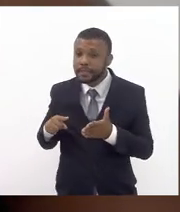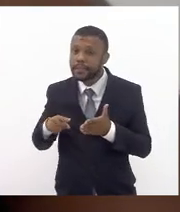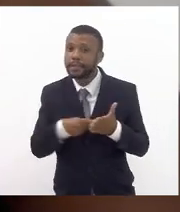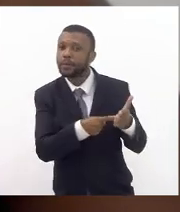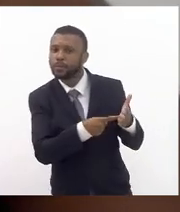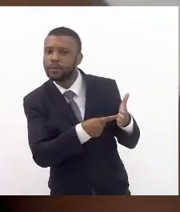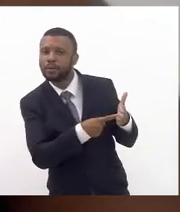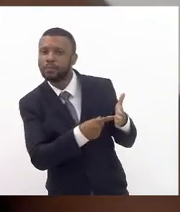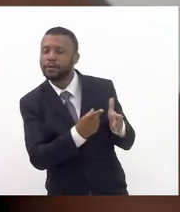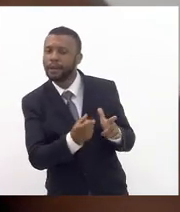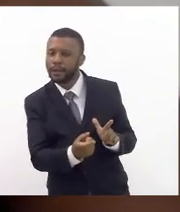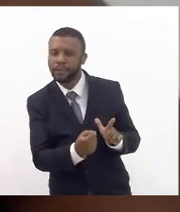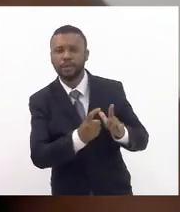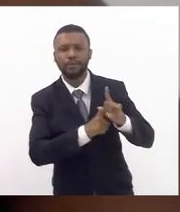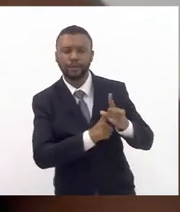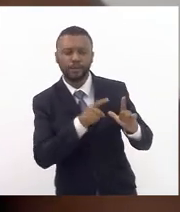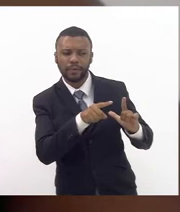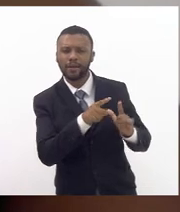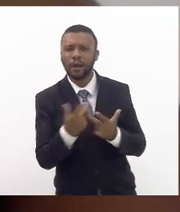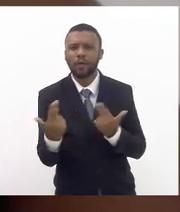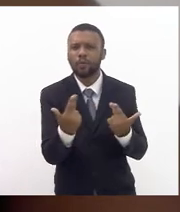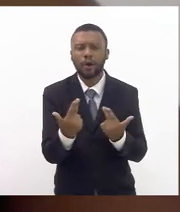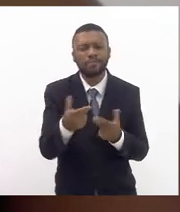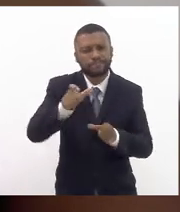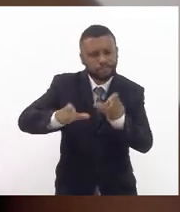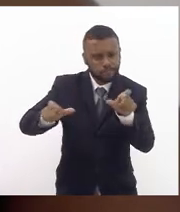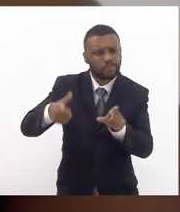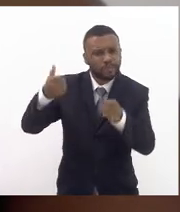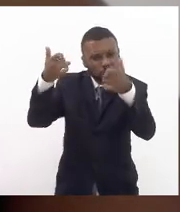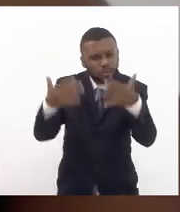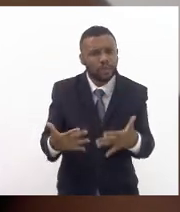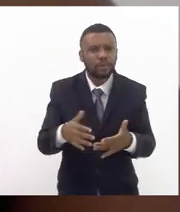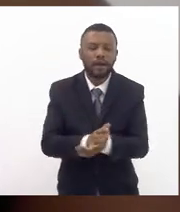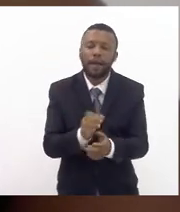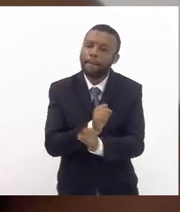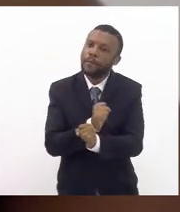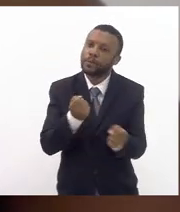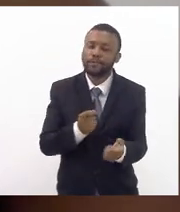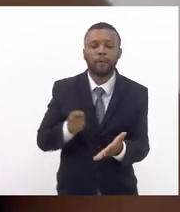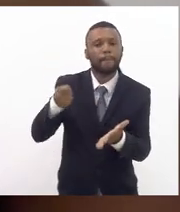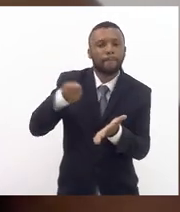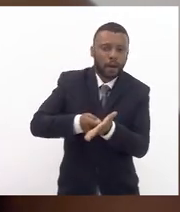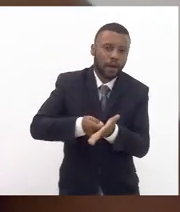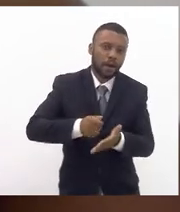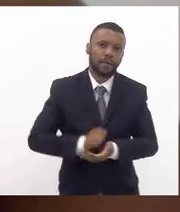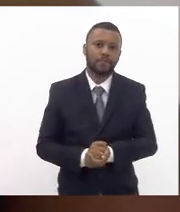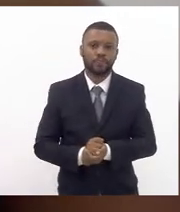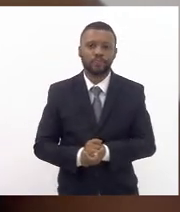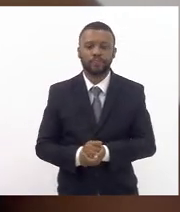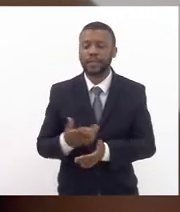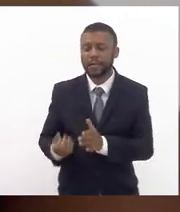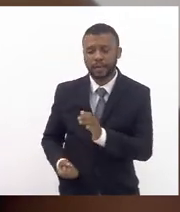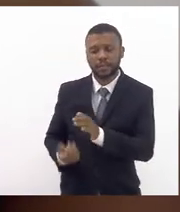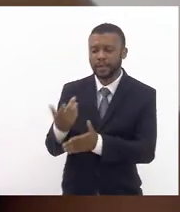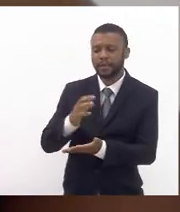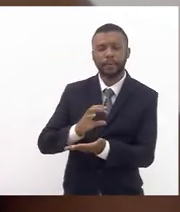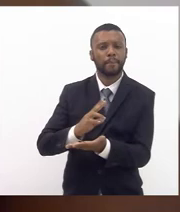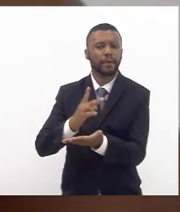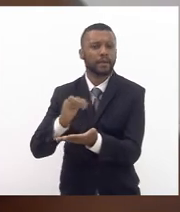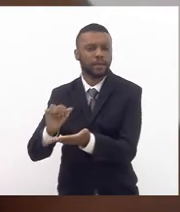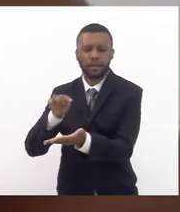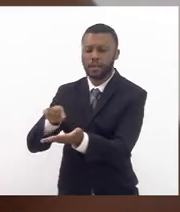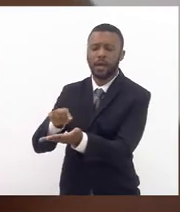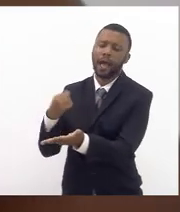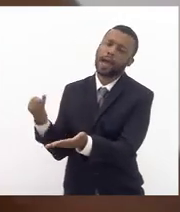essa dívida, como muitos já disseram aqui, a gente precisa dizer, é impagável, né? E essa CPI ela é fundamental pelo